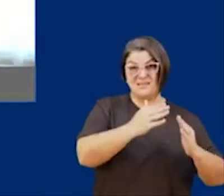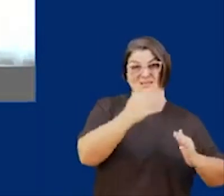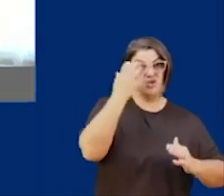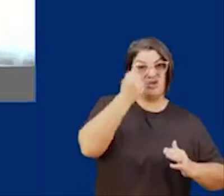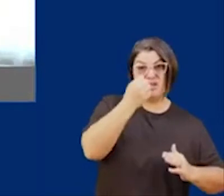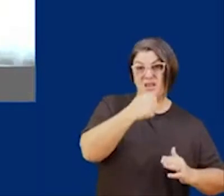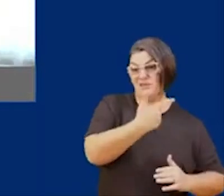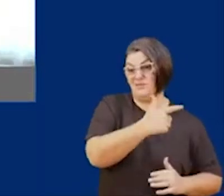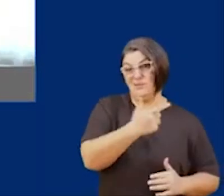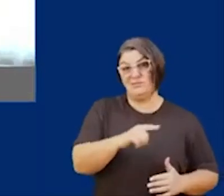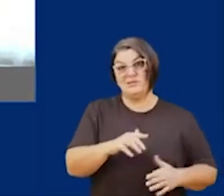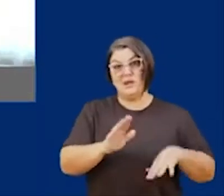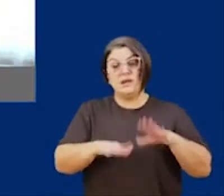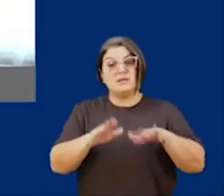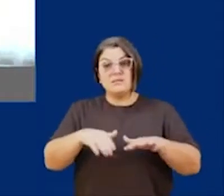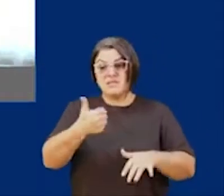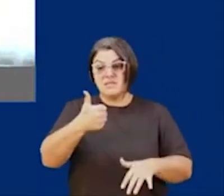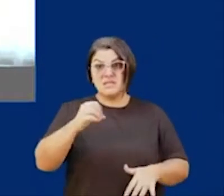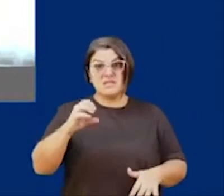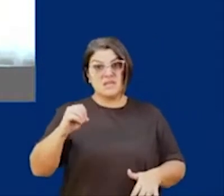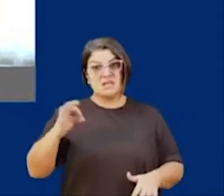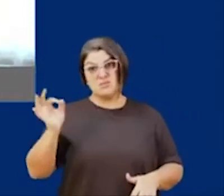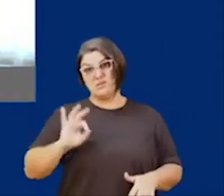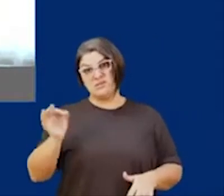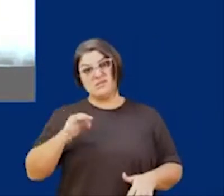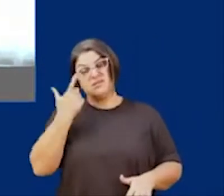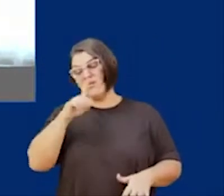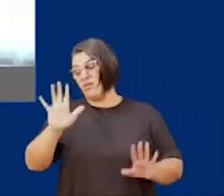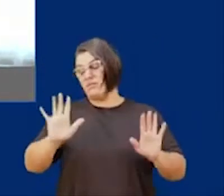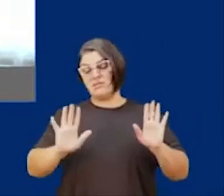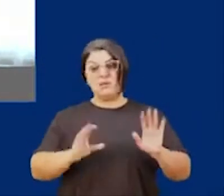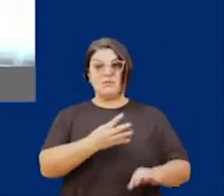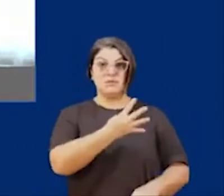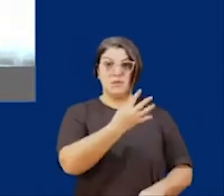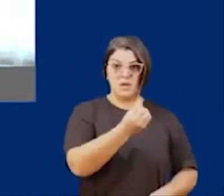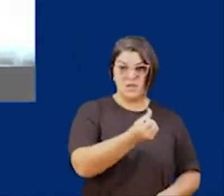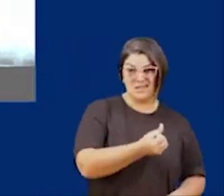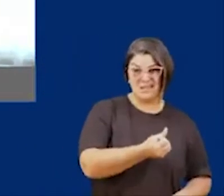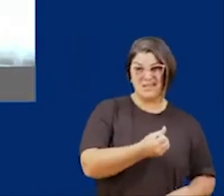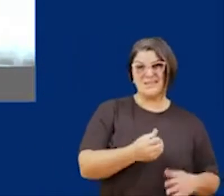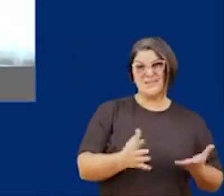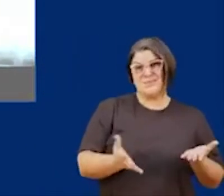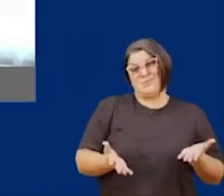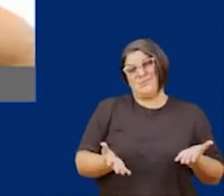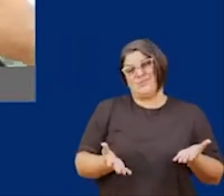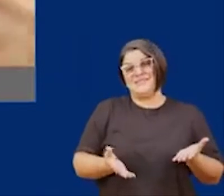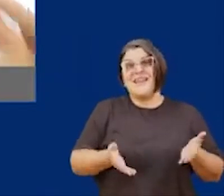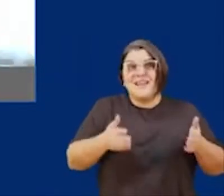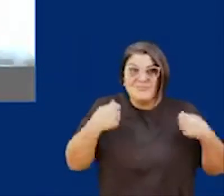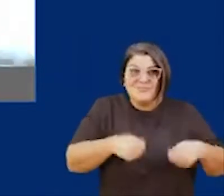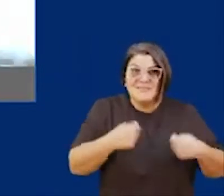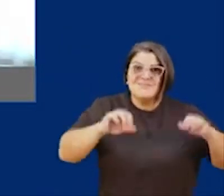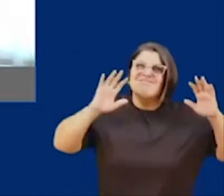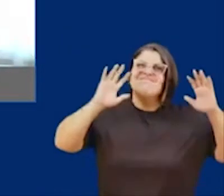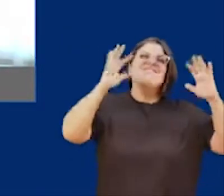consiga 100%, mas a gente quer mais do que 46%, mas a gente deve festejar 46%, porque já foi quase zero, né? Então essa ideia de que a gente está num processo